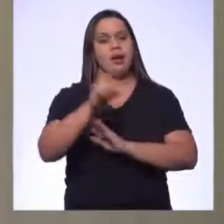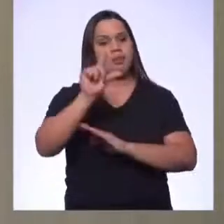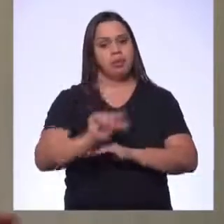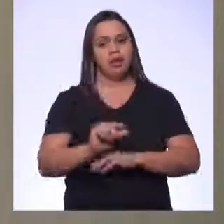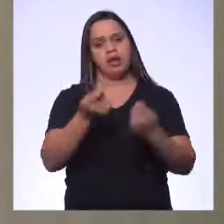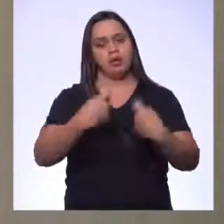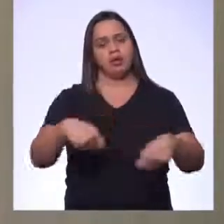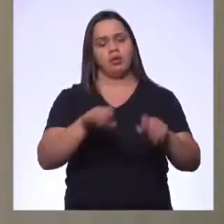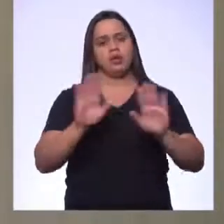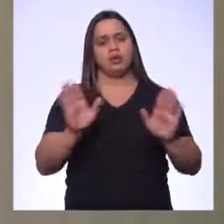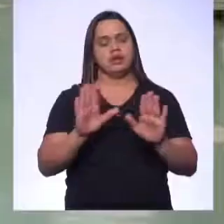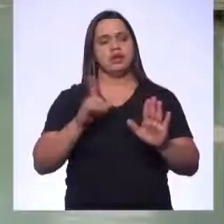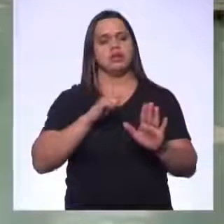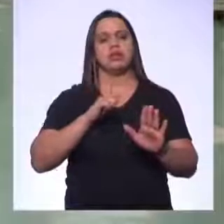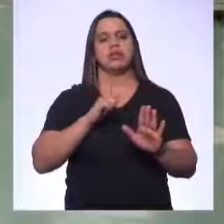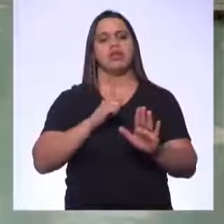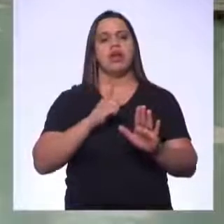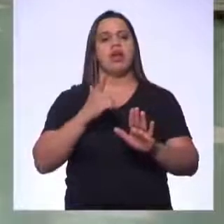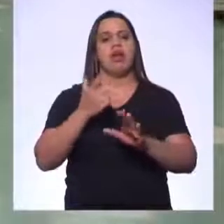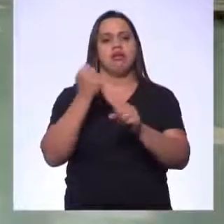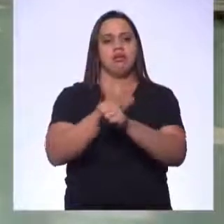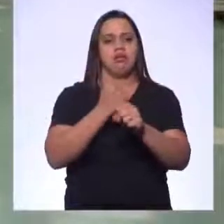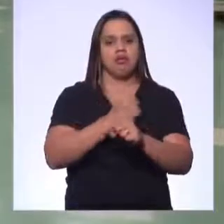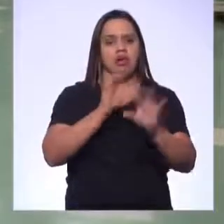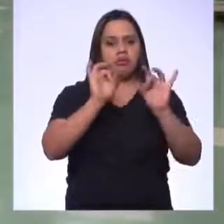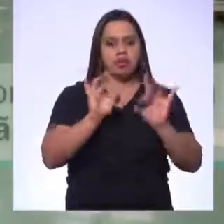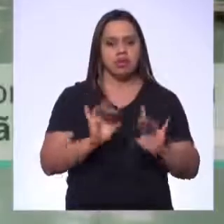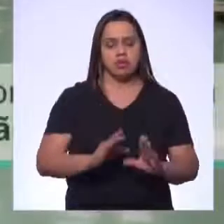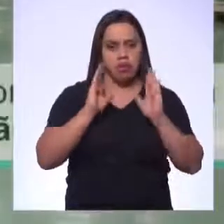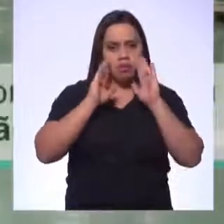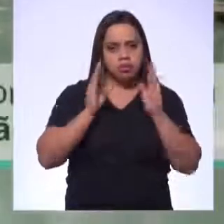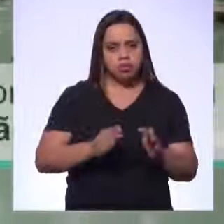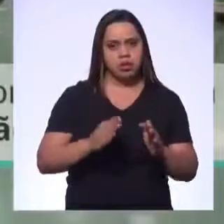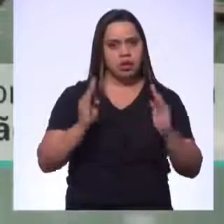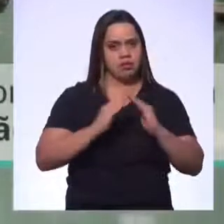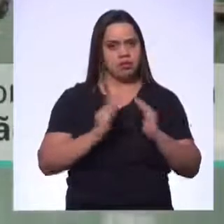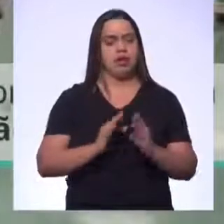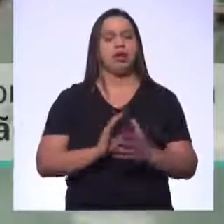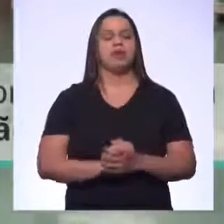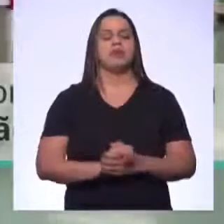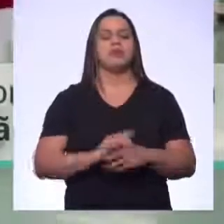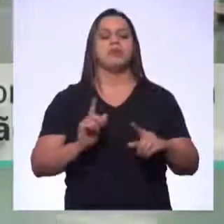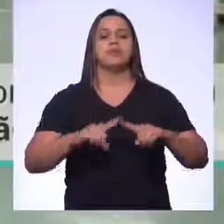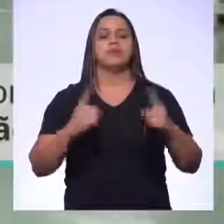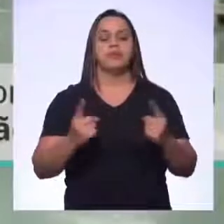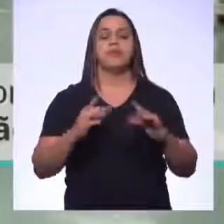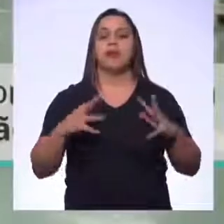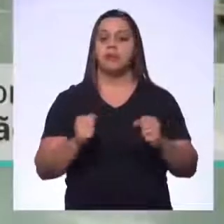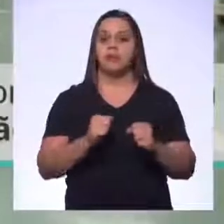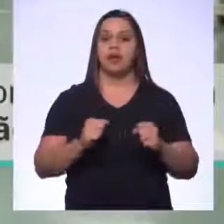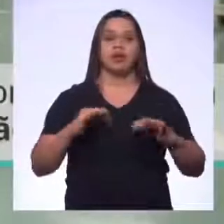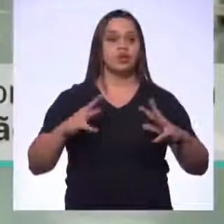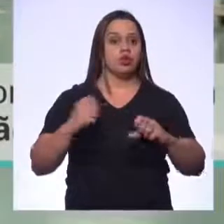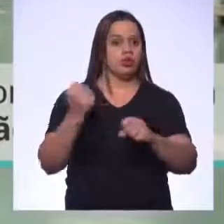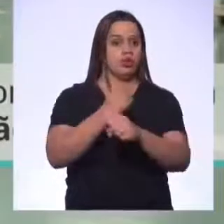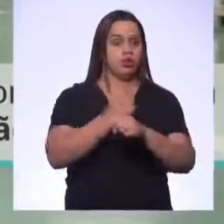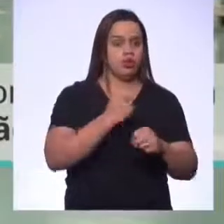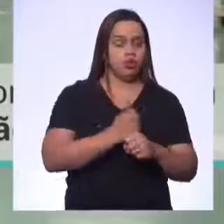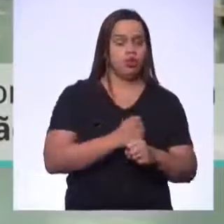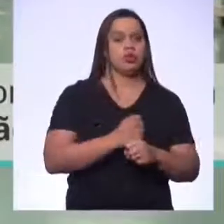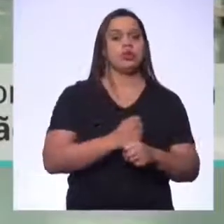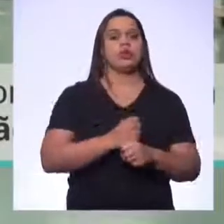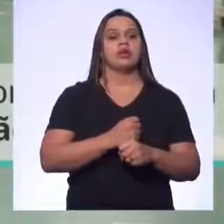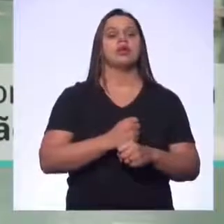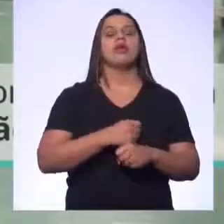necessário reforçar as casas normais. Apenas obras mais críticas precisam ser pensadas em termos de sismicidade também, mas